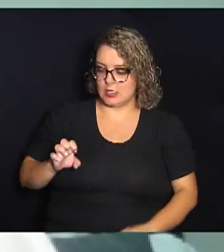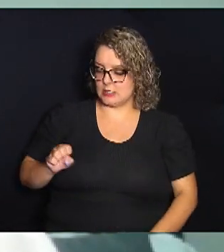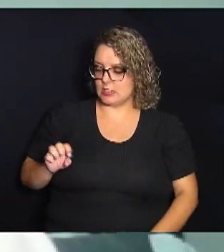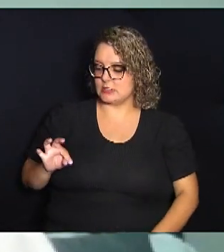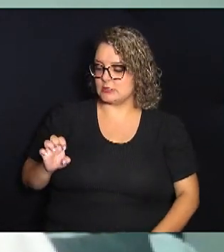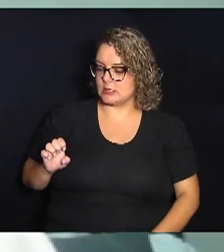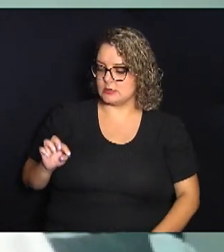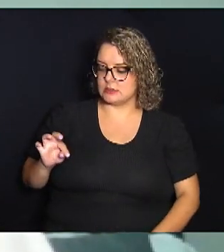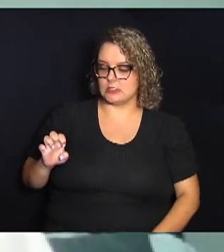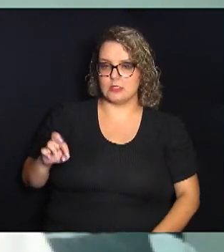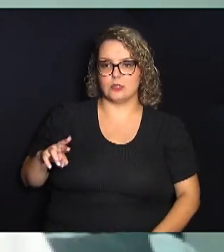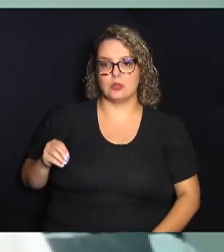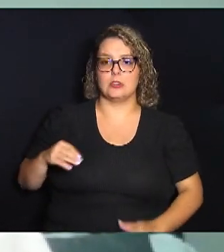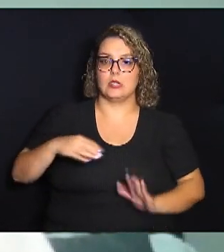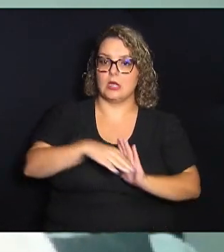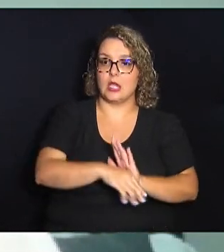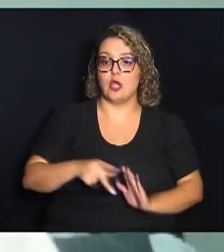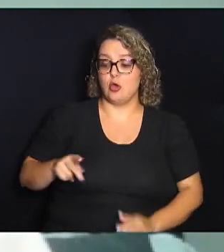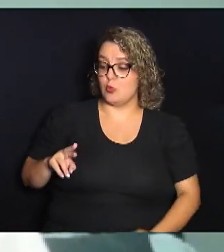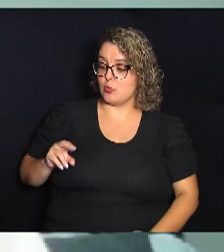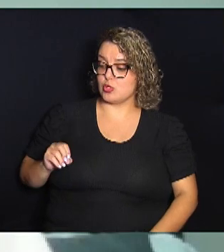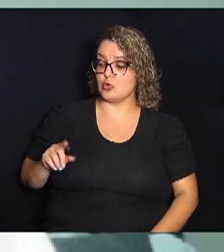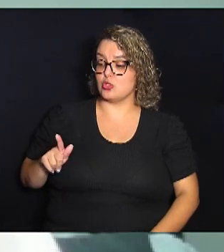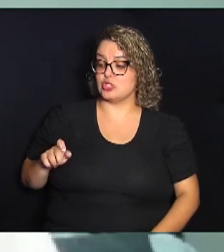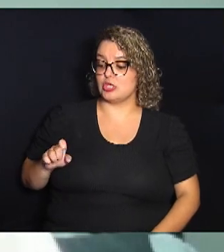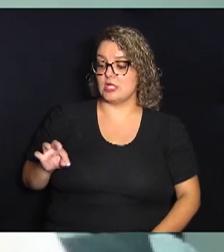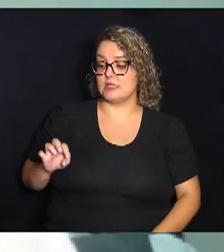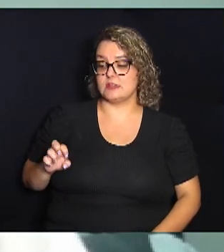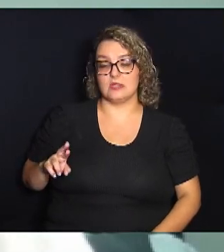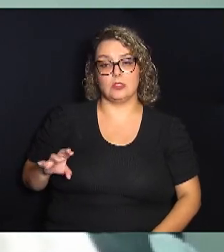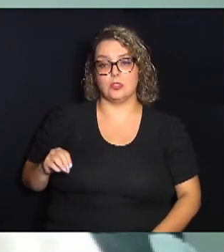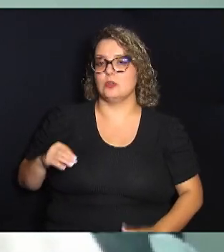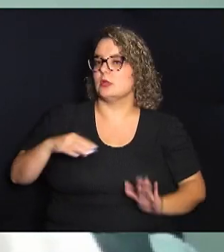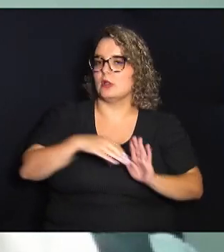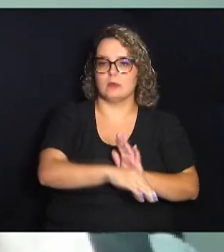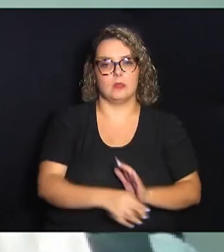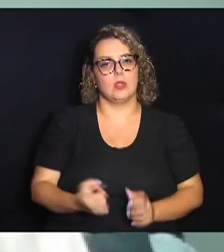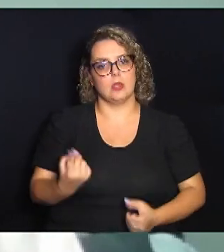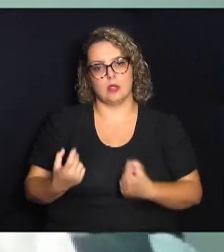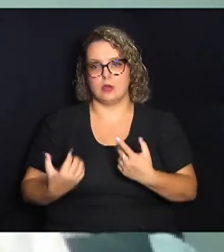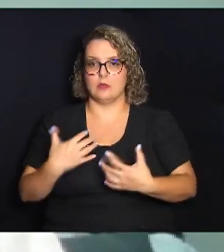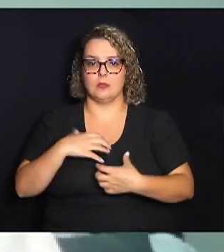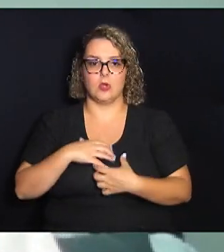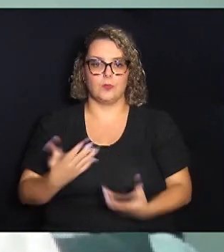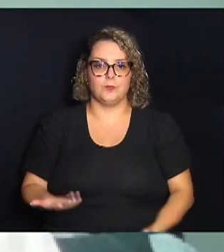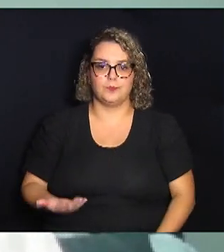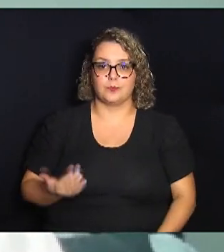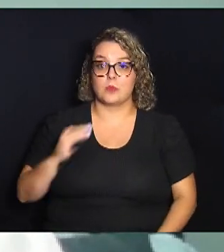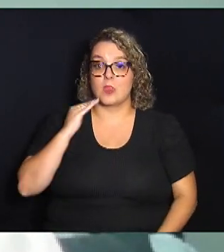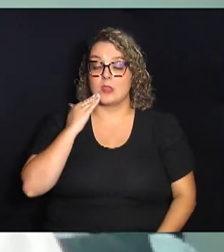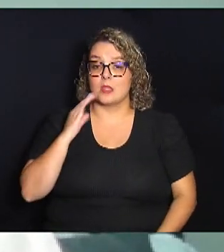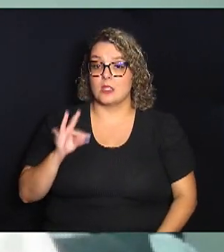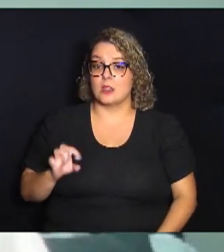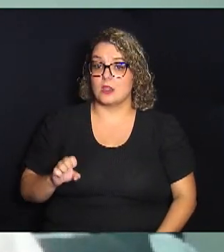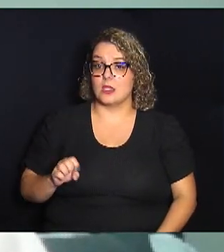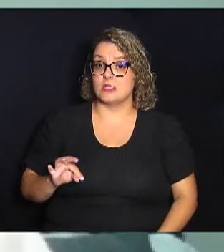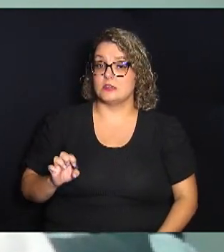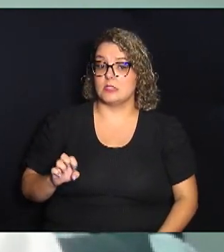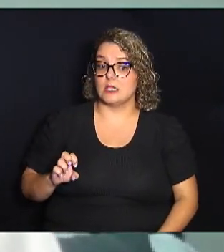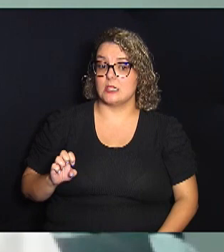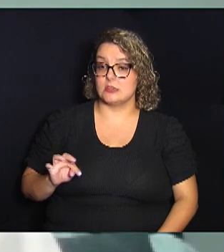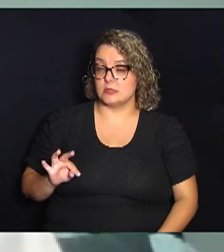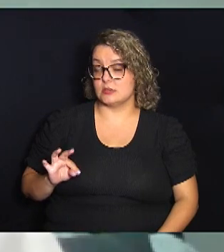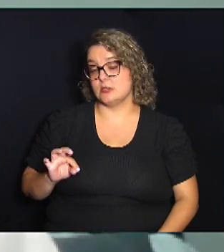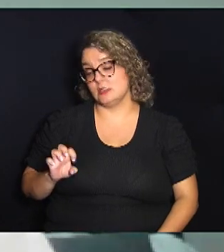a progesterona cai, e ela vai começando a sentir alguns sintomas. Por exemplo, a deficiência de testosterona com 40 anos, e